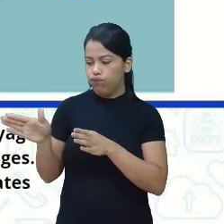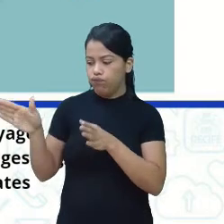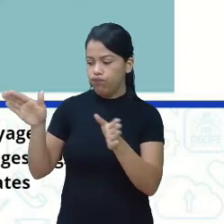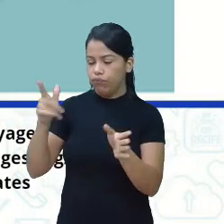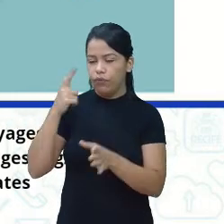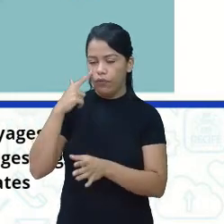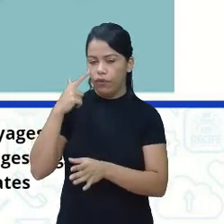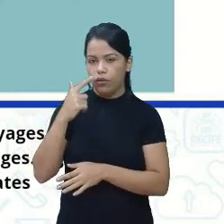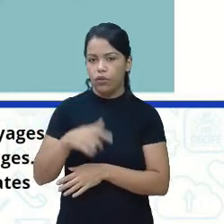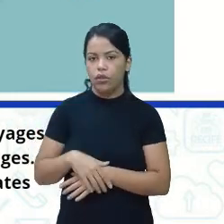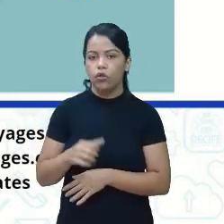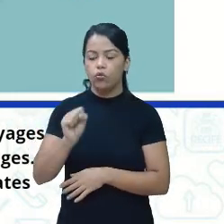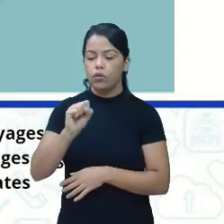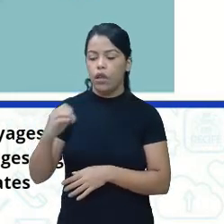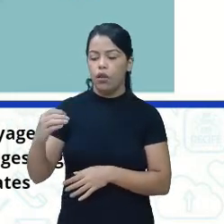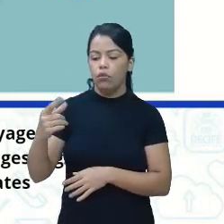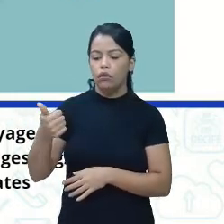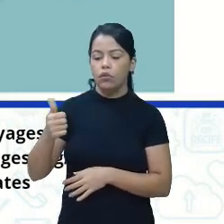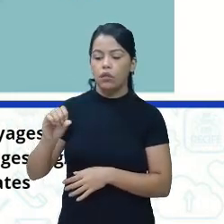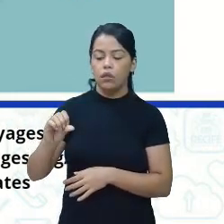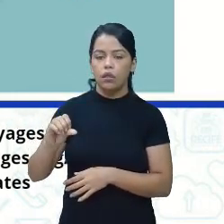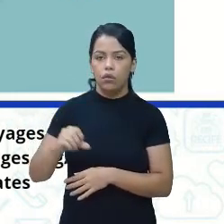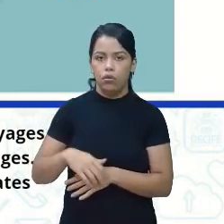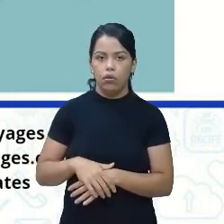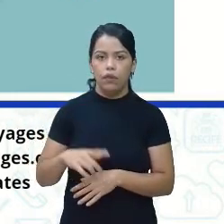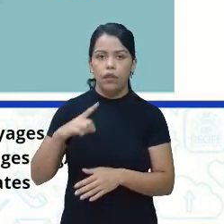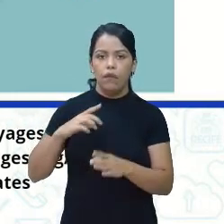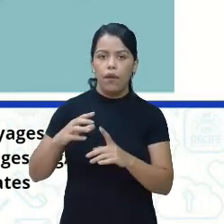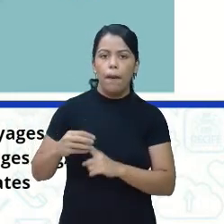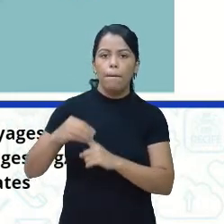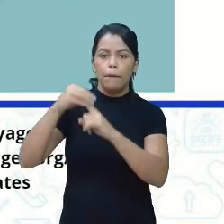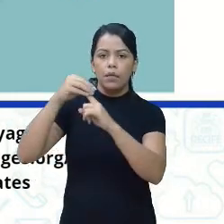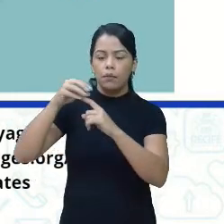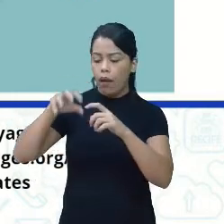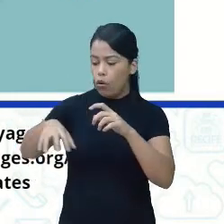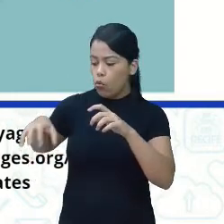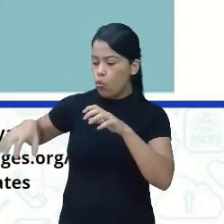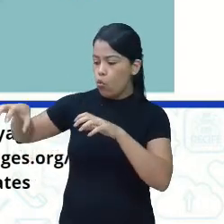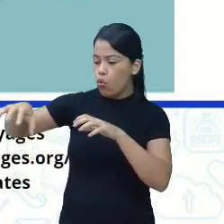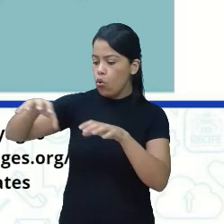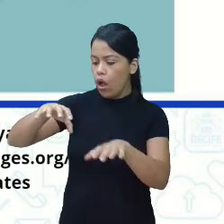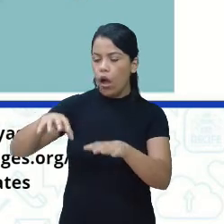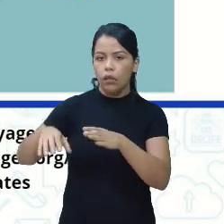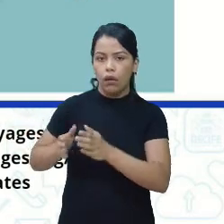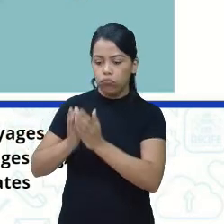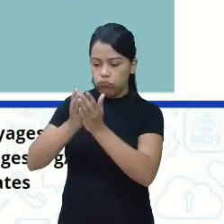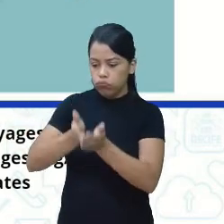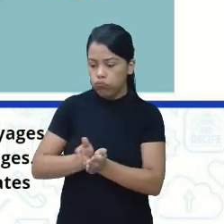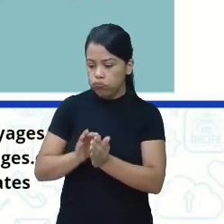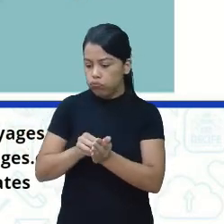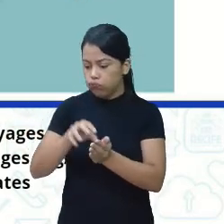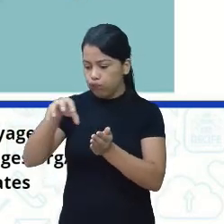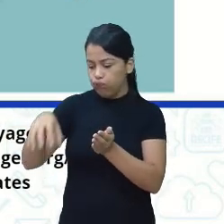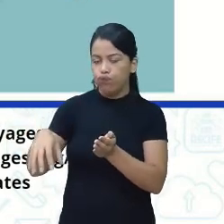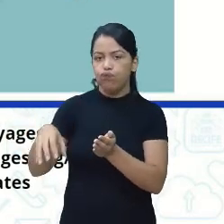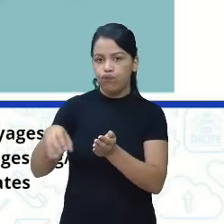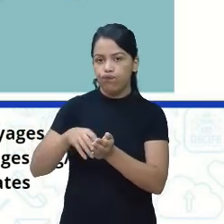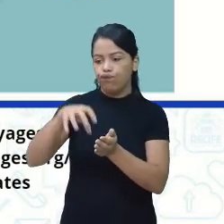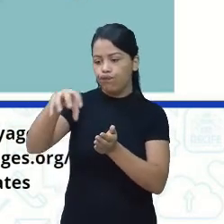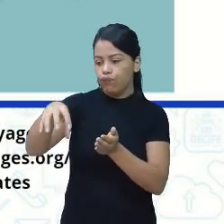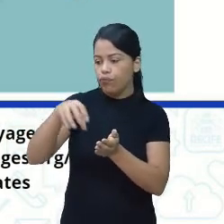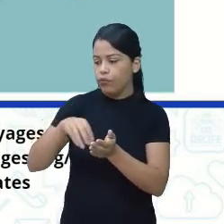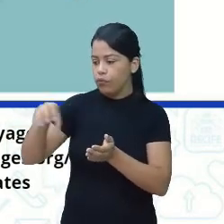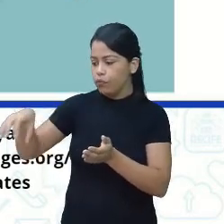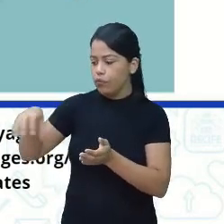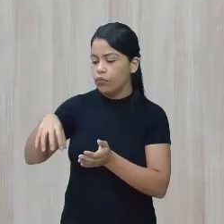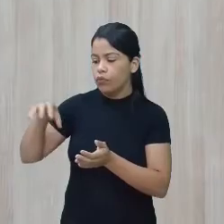aí no século XIX, tá certo? E os principais pontos de desembarque. Então, a gente tem essa costa ocidental da África, né,